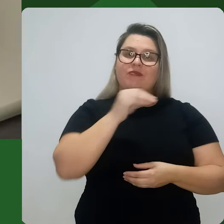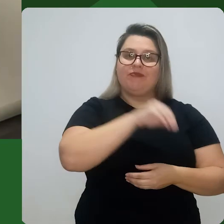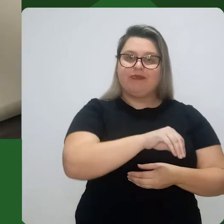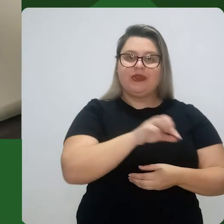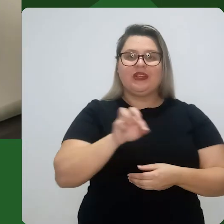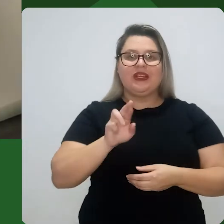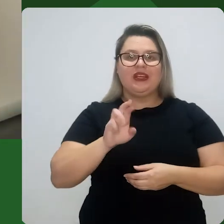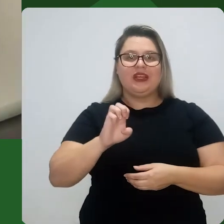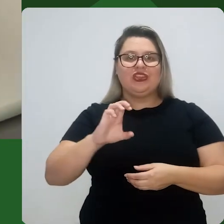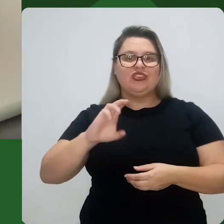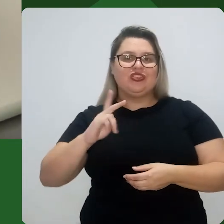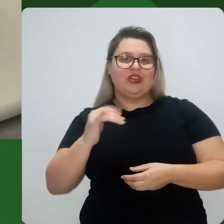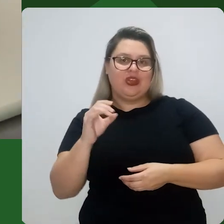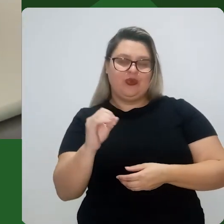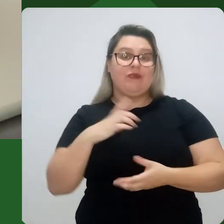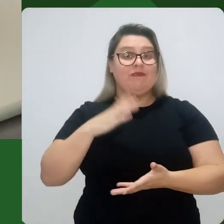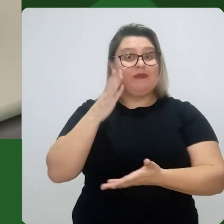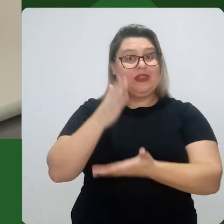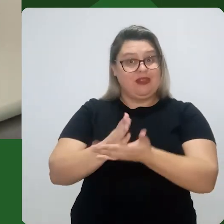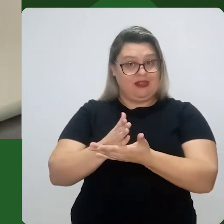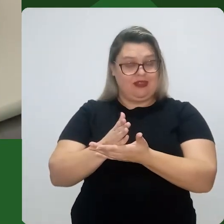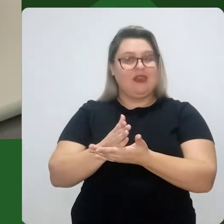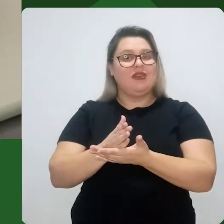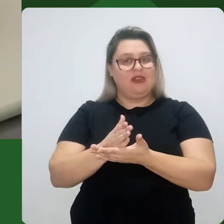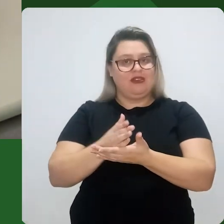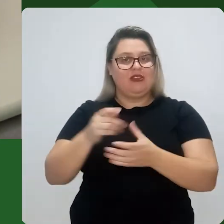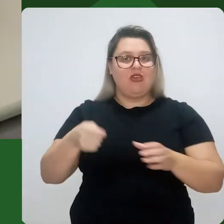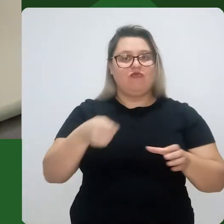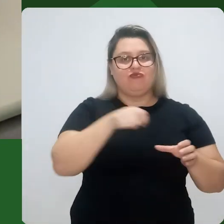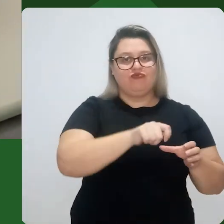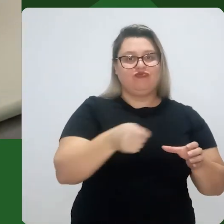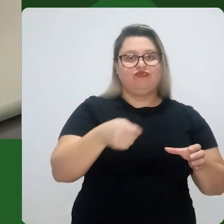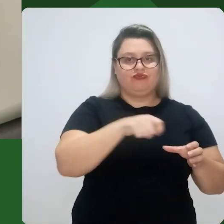recheio. Com a metade do recheio